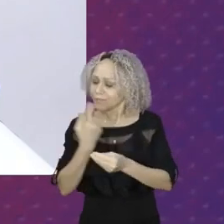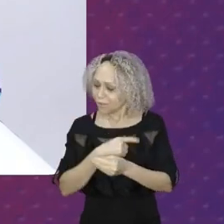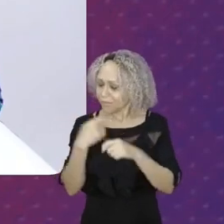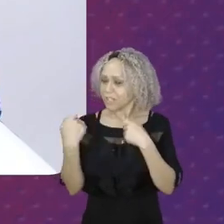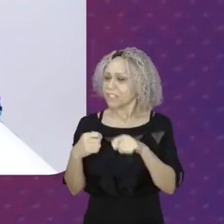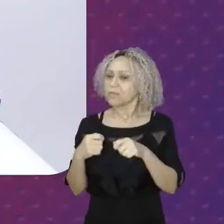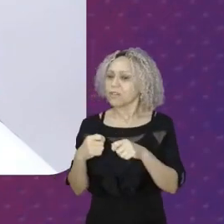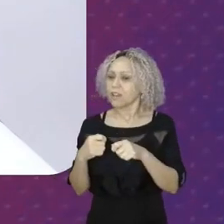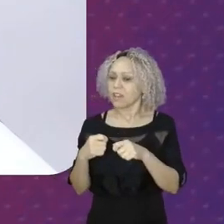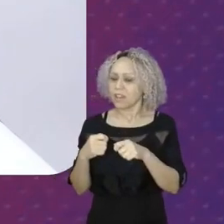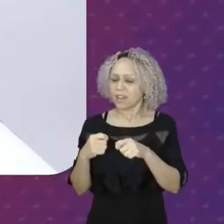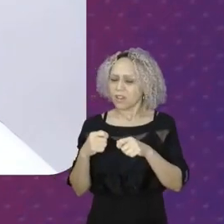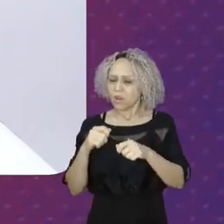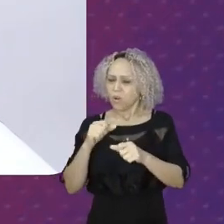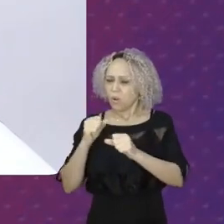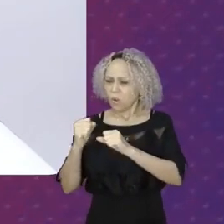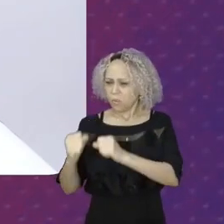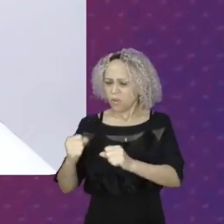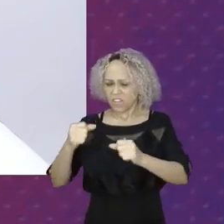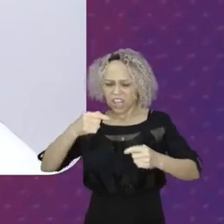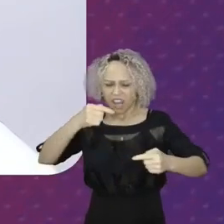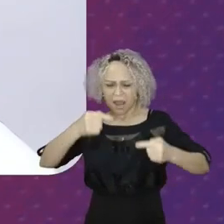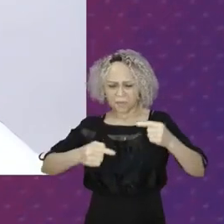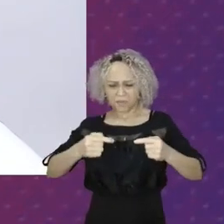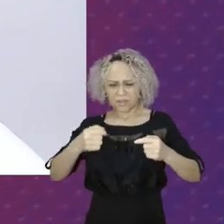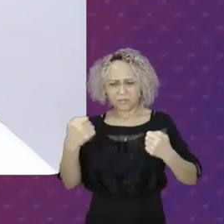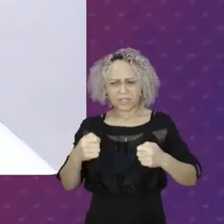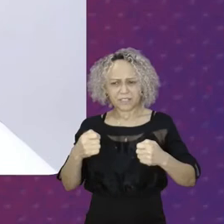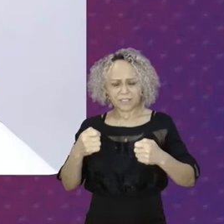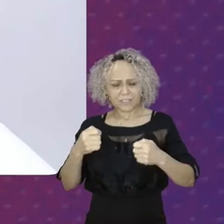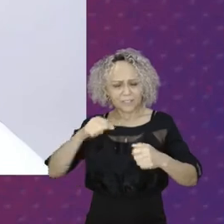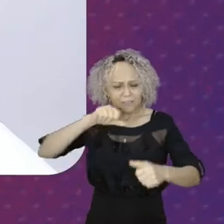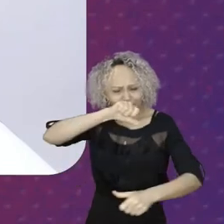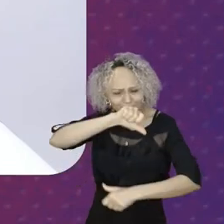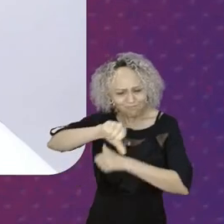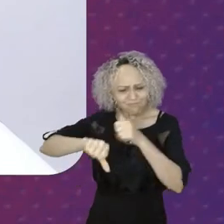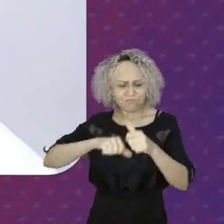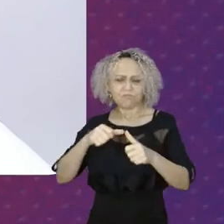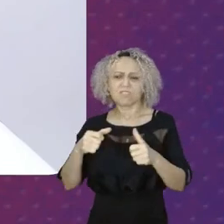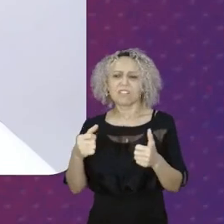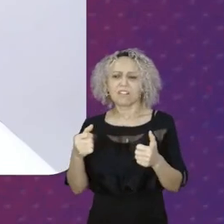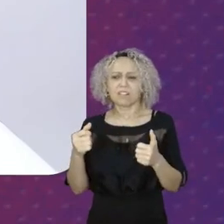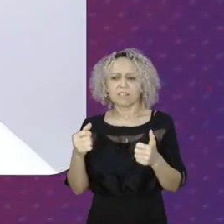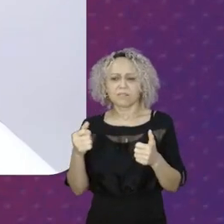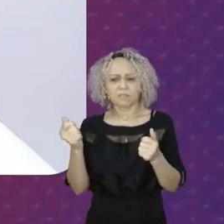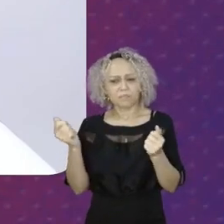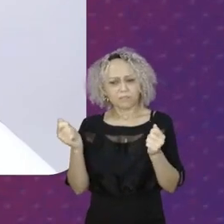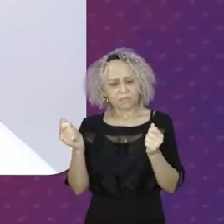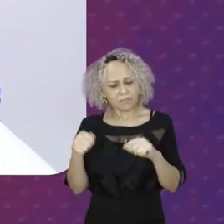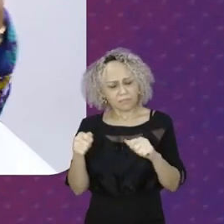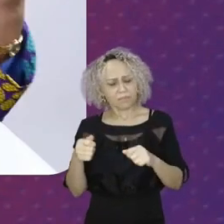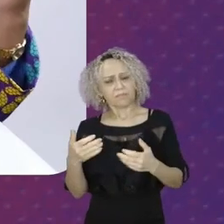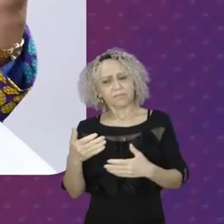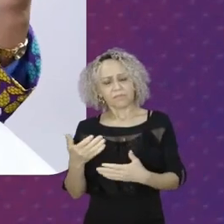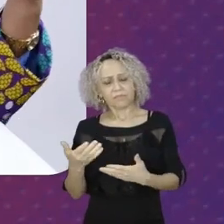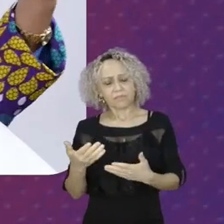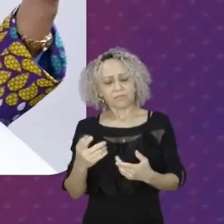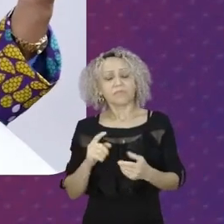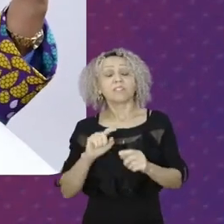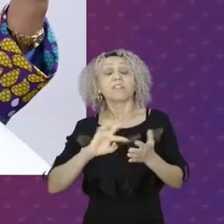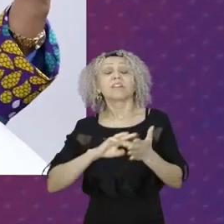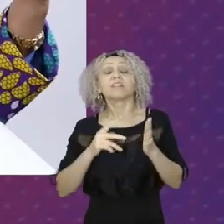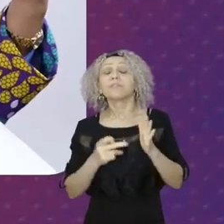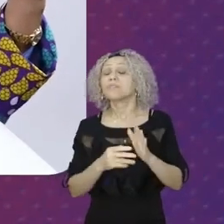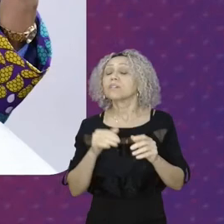E mudar a fotografia do poder, quando a gente fala isso, a gente está dizendo que nós precisamos acabar com